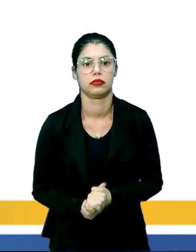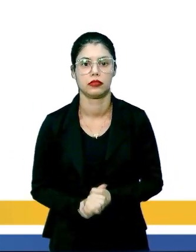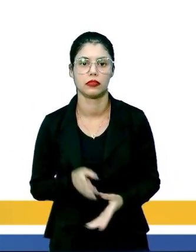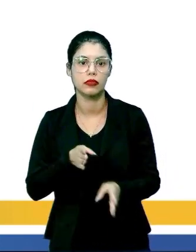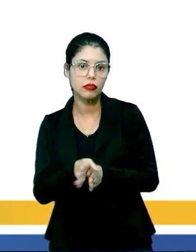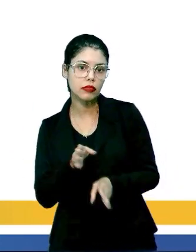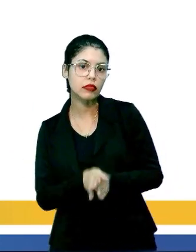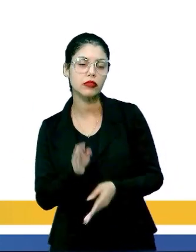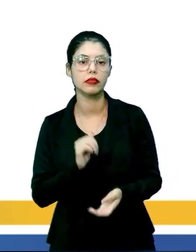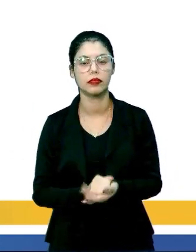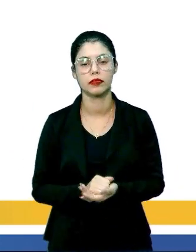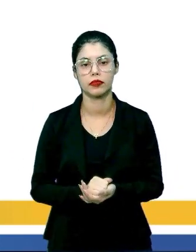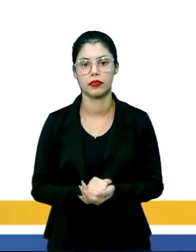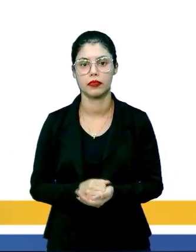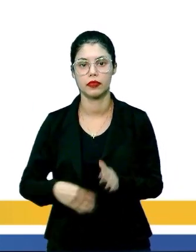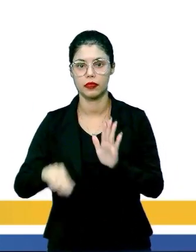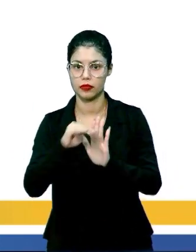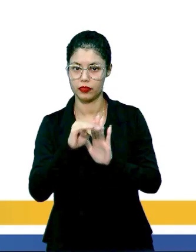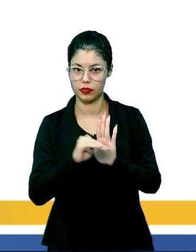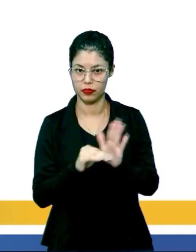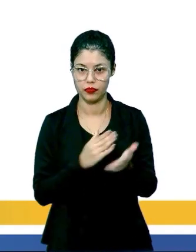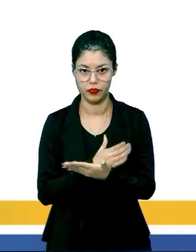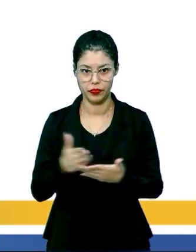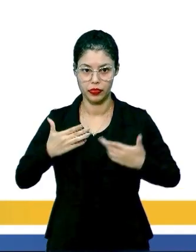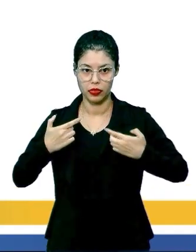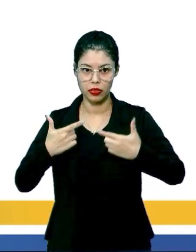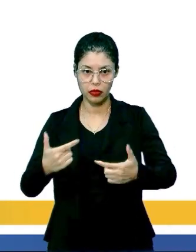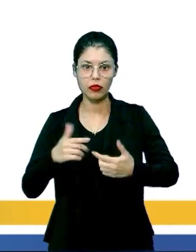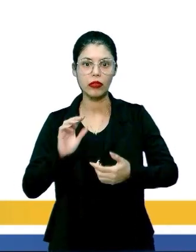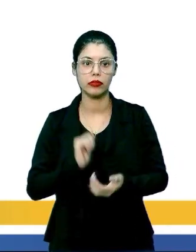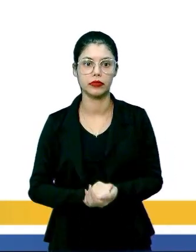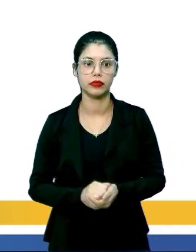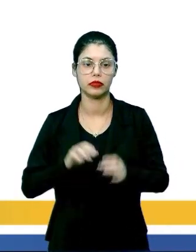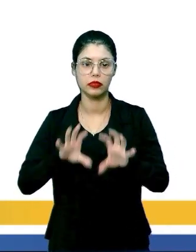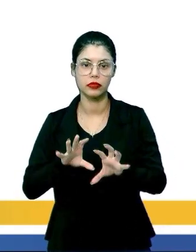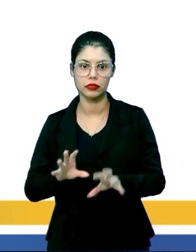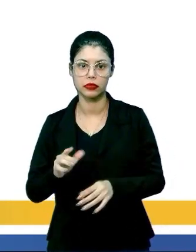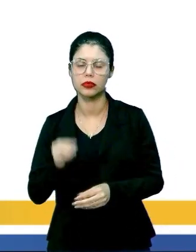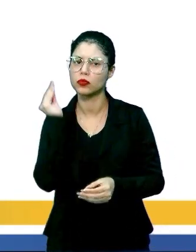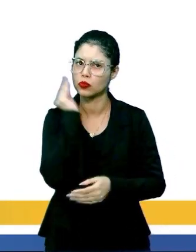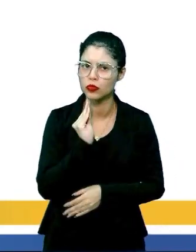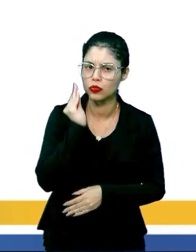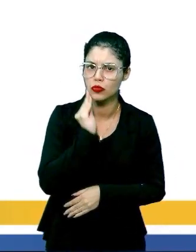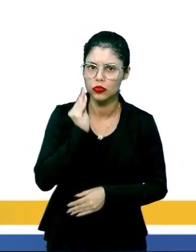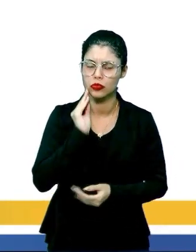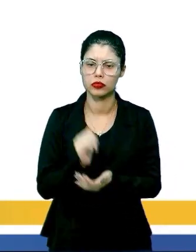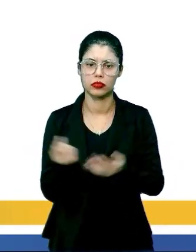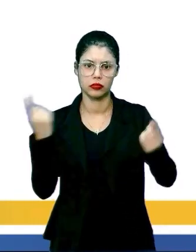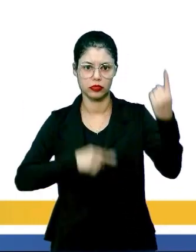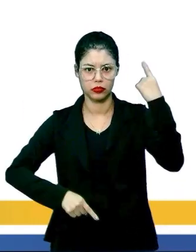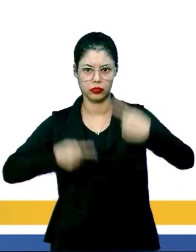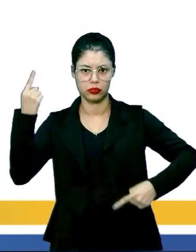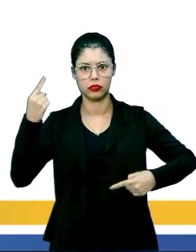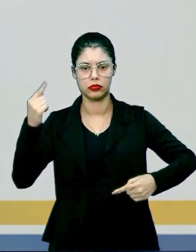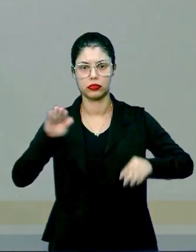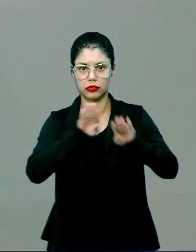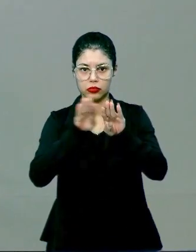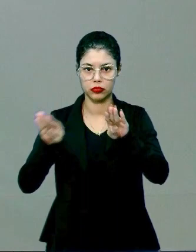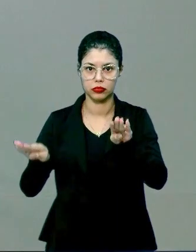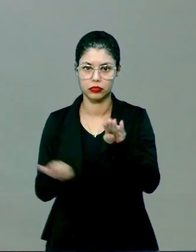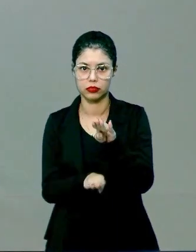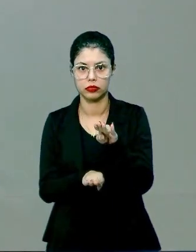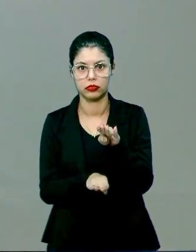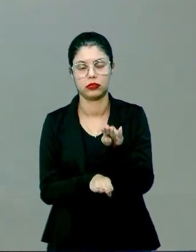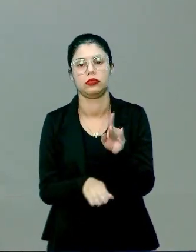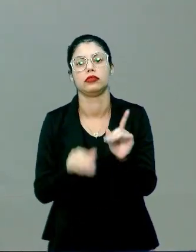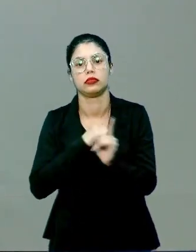Antônio Conselheiro, ele inicia a Guerra de Canudos, né, na tentativa da superação das